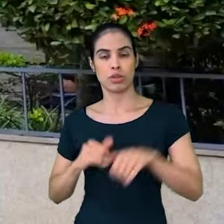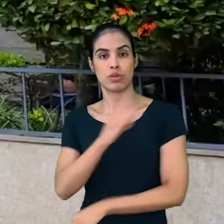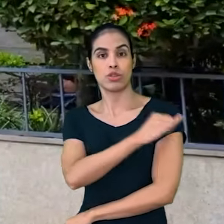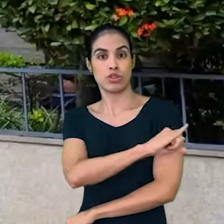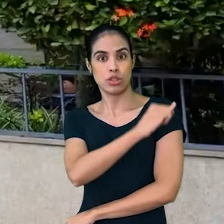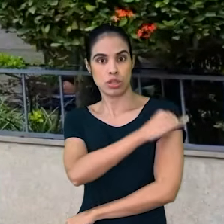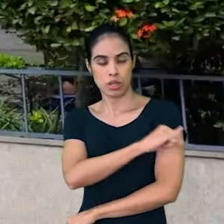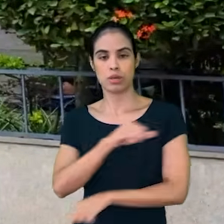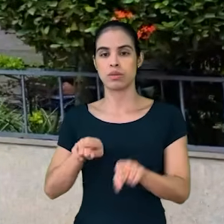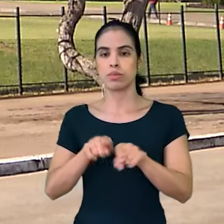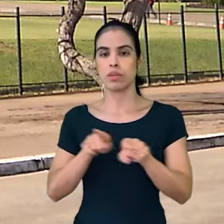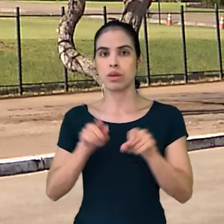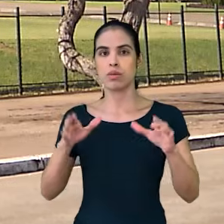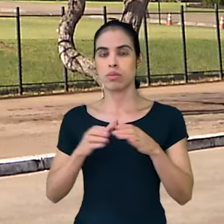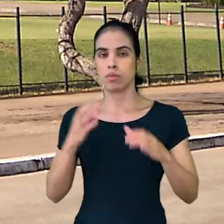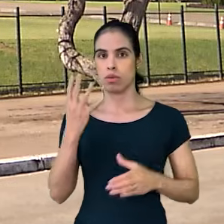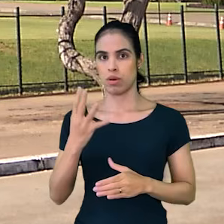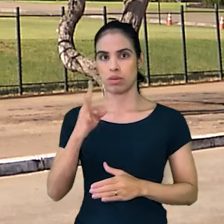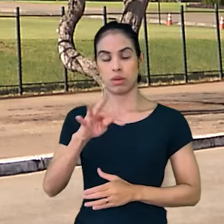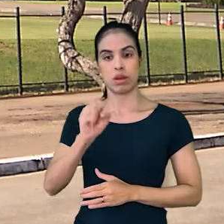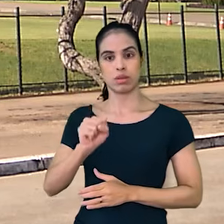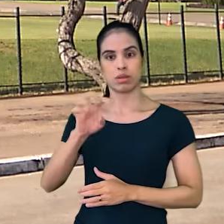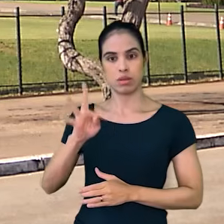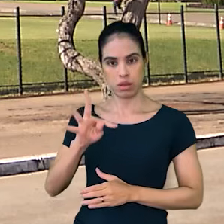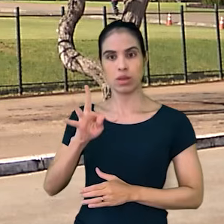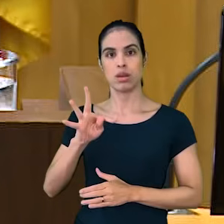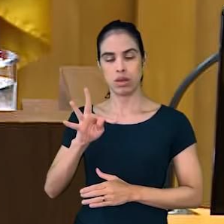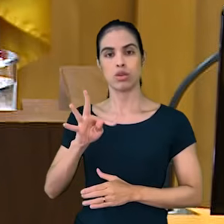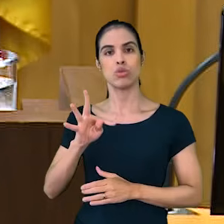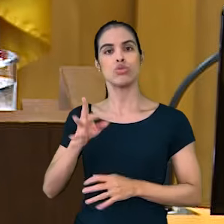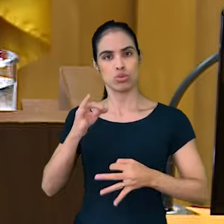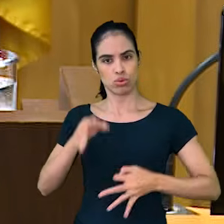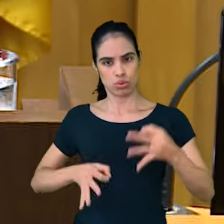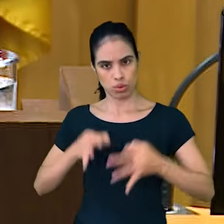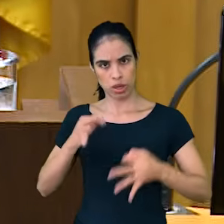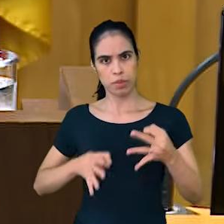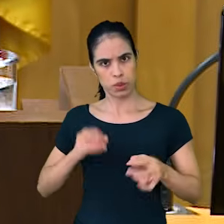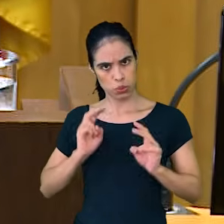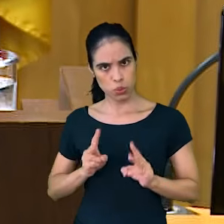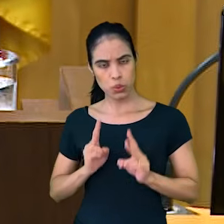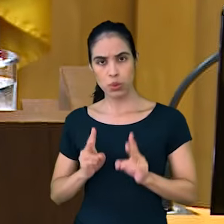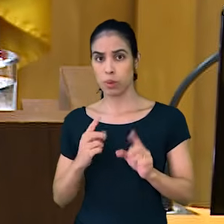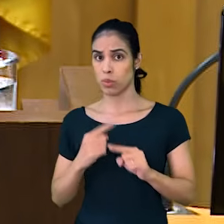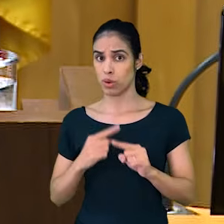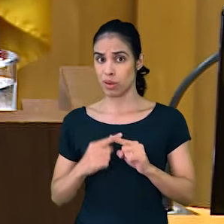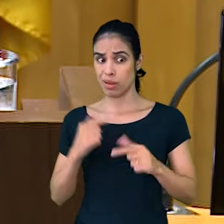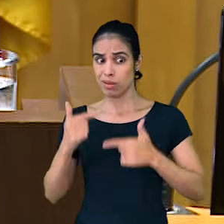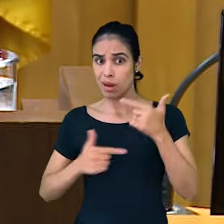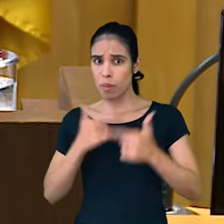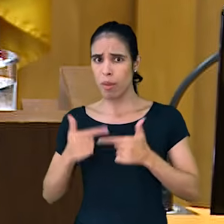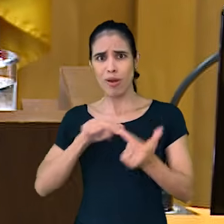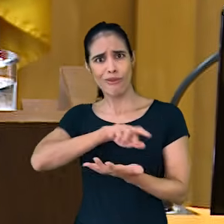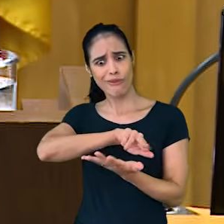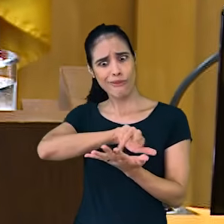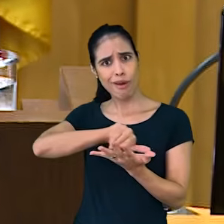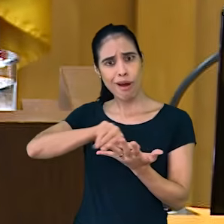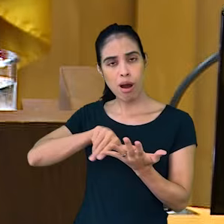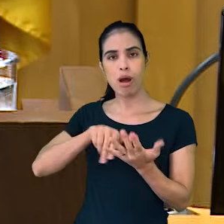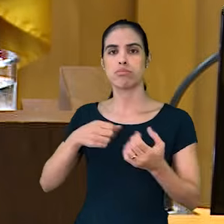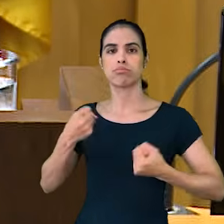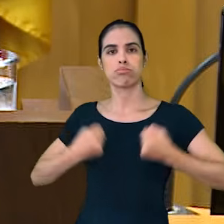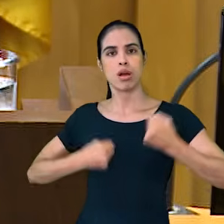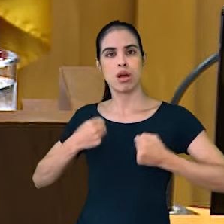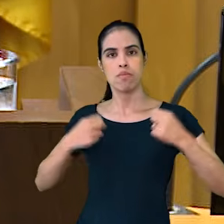Primeira Região no Rio de Janeiro e a 4ª Turma do TST mantiveram a decisão por entenderem que as tarefas eventuais